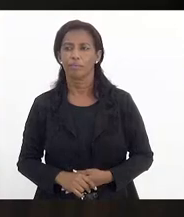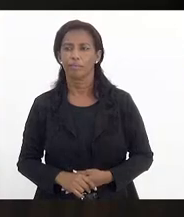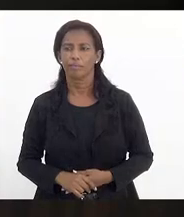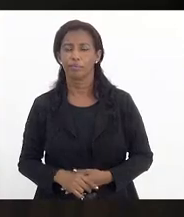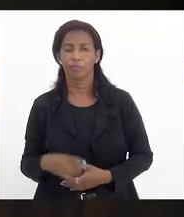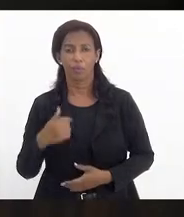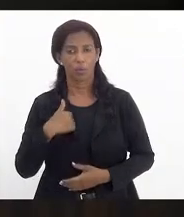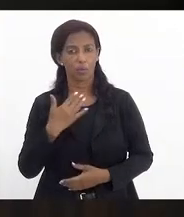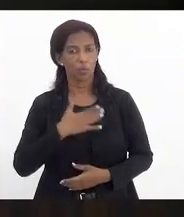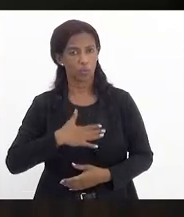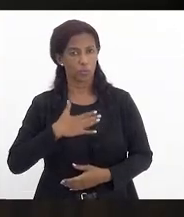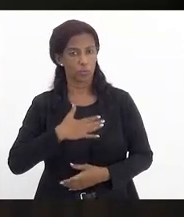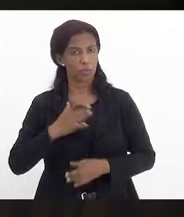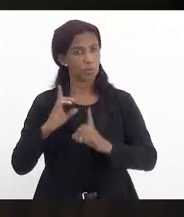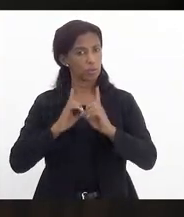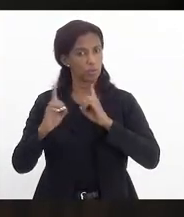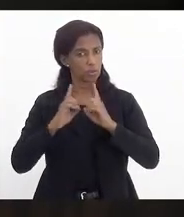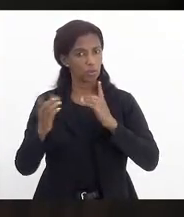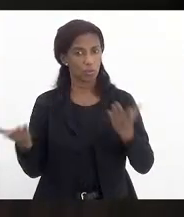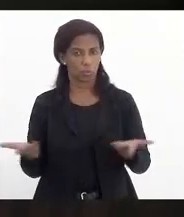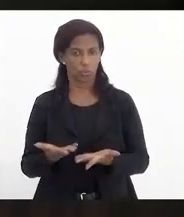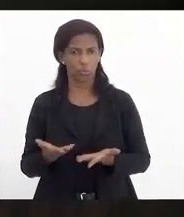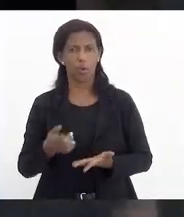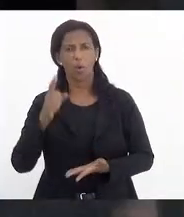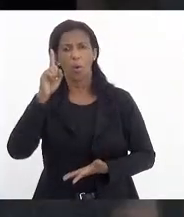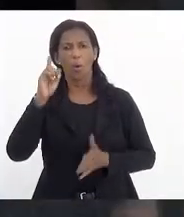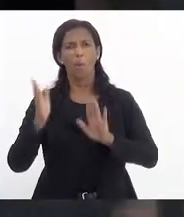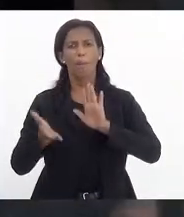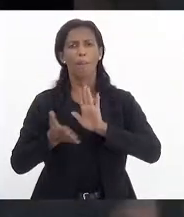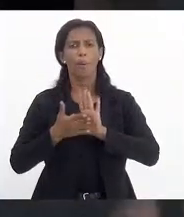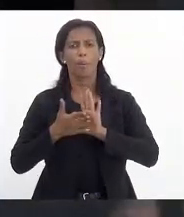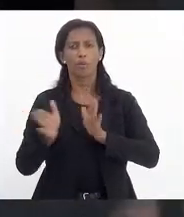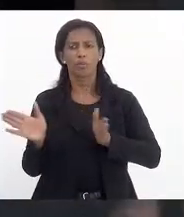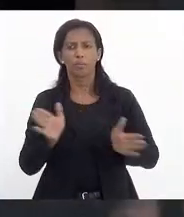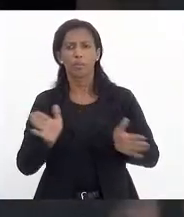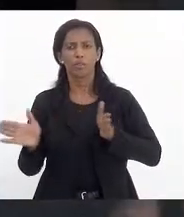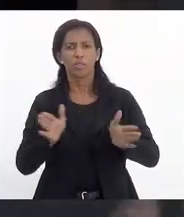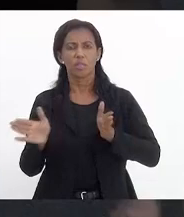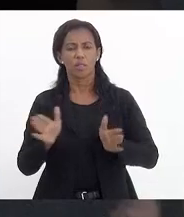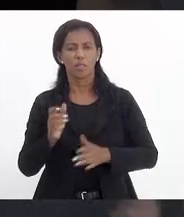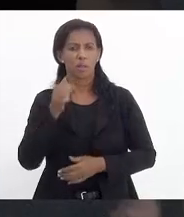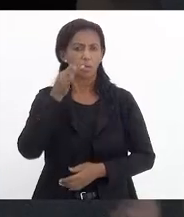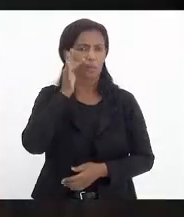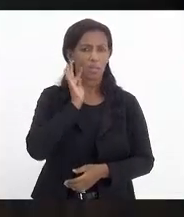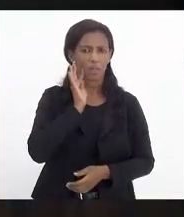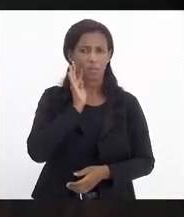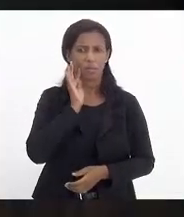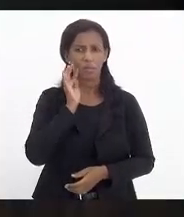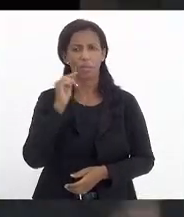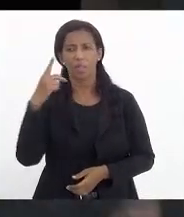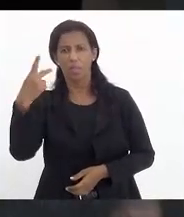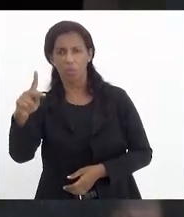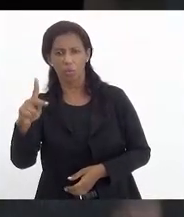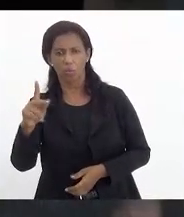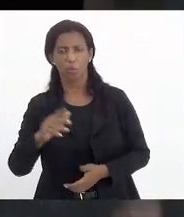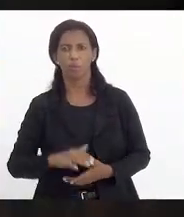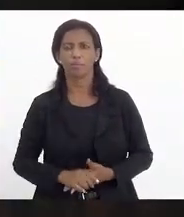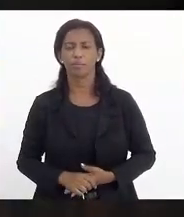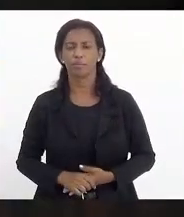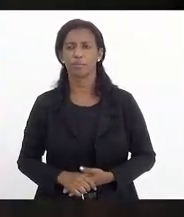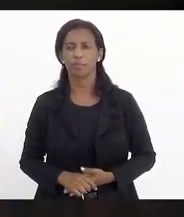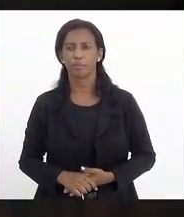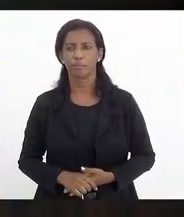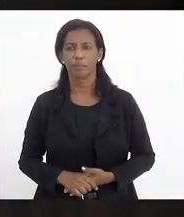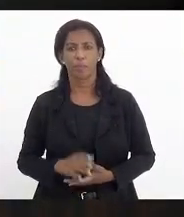eu gostaria de discutir hoje. Eu queria fazer uma proposta de mediação entre a proposta do Serafim e a sua.